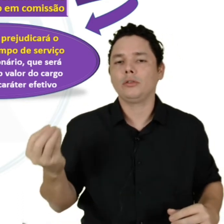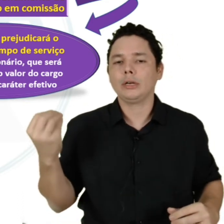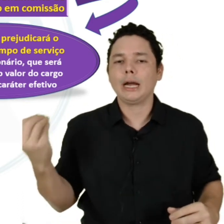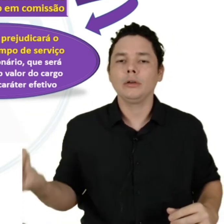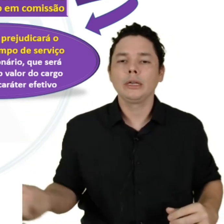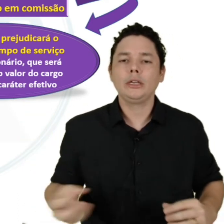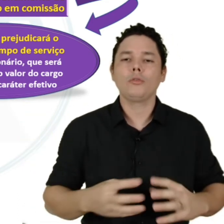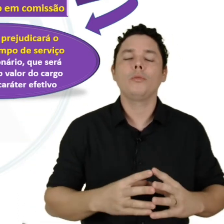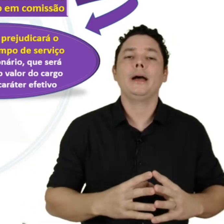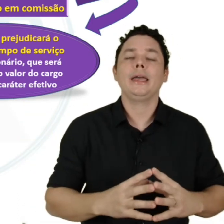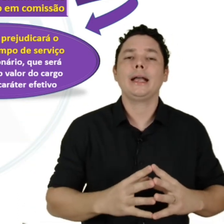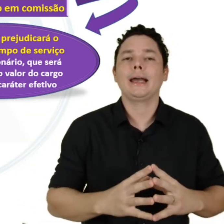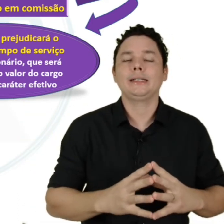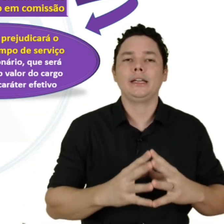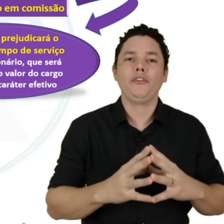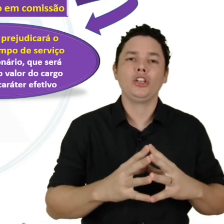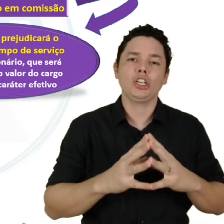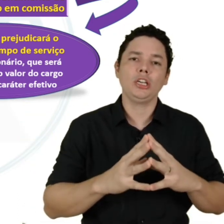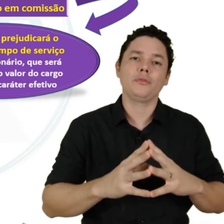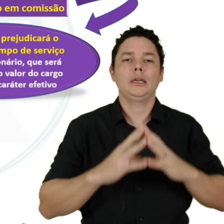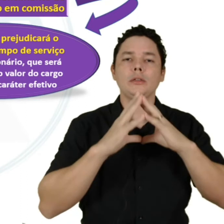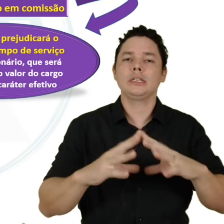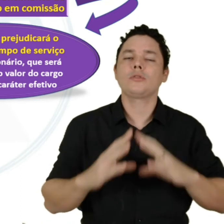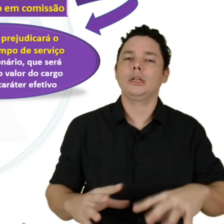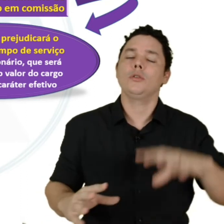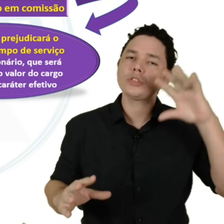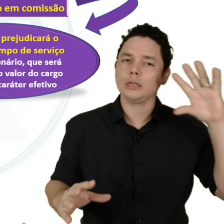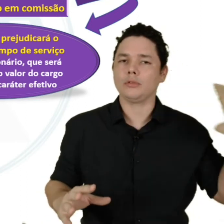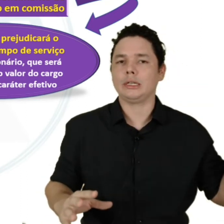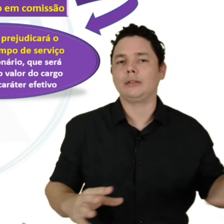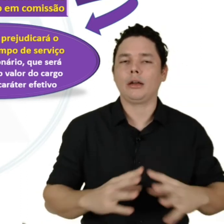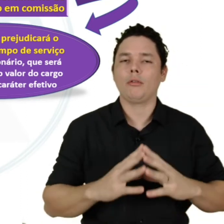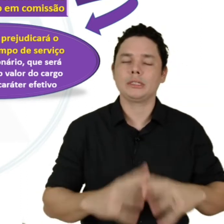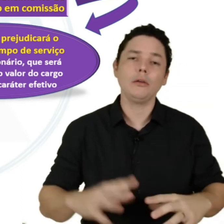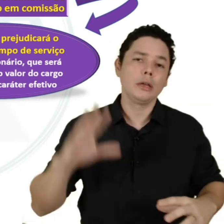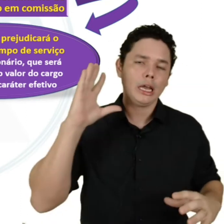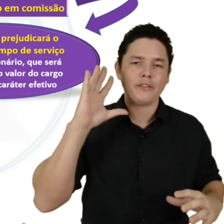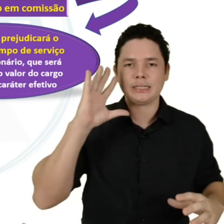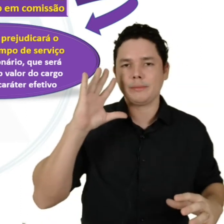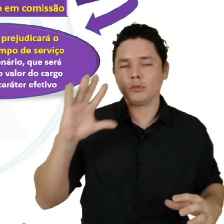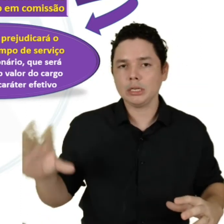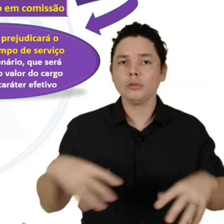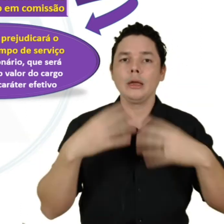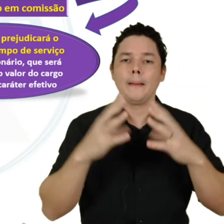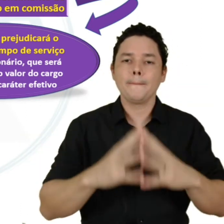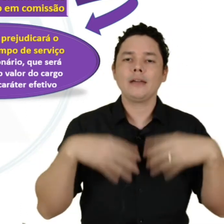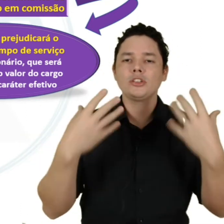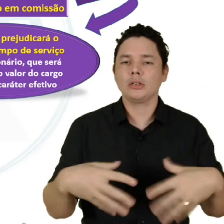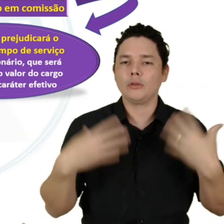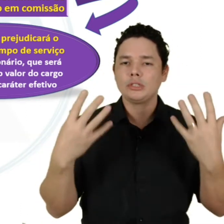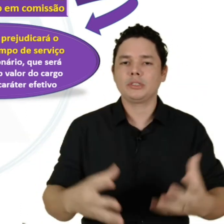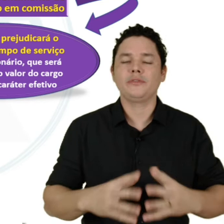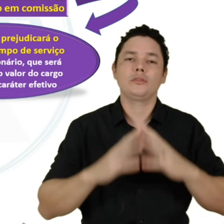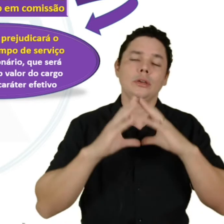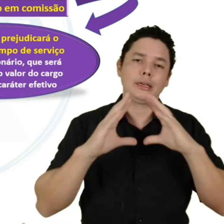sobre o valor do cargo que ocupa em caráter efetivo. Então, se ele escolher o símbolo lá do cargo em comissão, ele vai receber o símbolo mais o